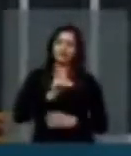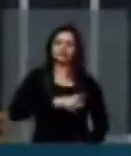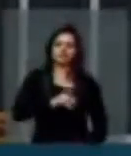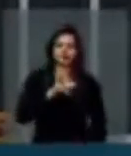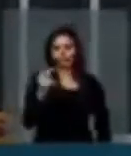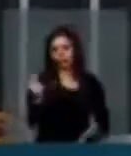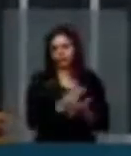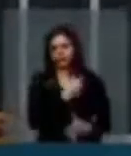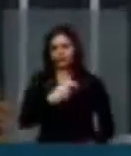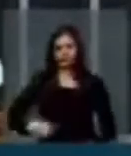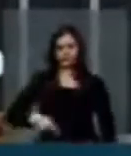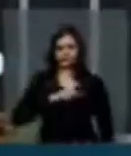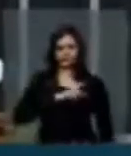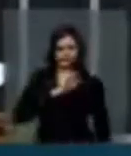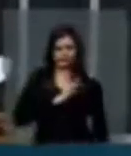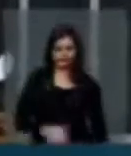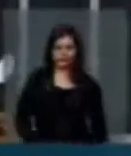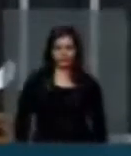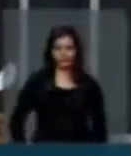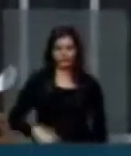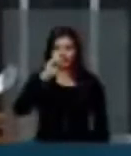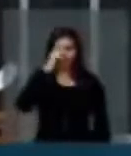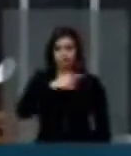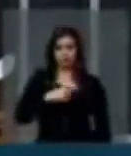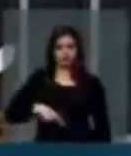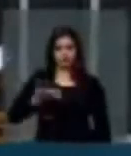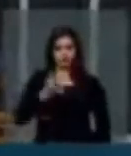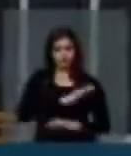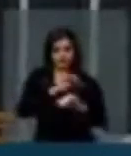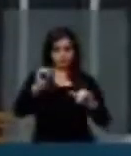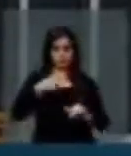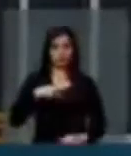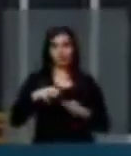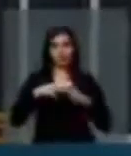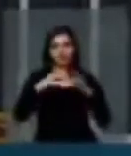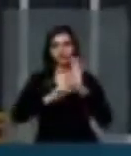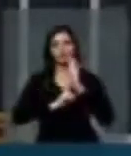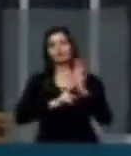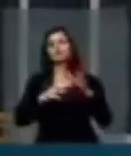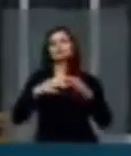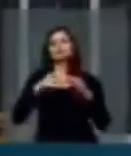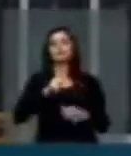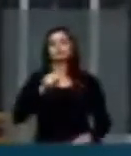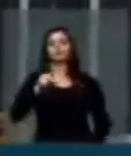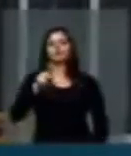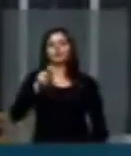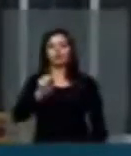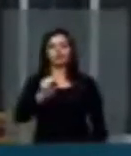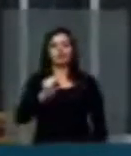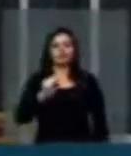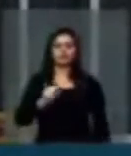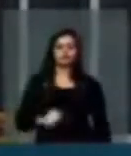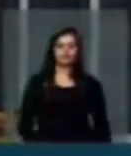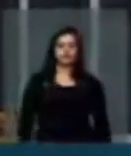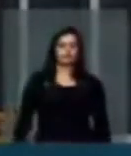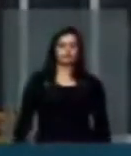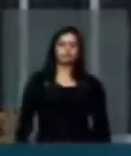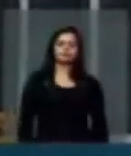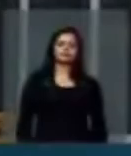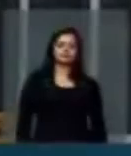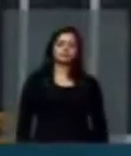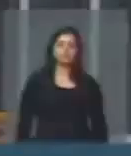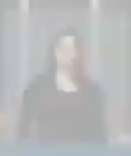acontecendo nesse governo petista. Por isso, senhor presidente, quero registrar aqui em nome da bancada do PPS, do nosso partido, que até emitiu